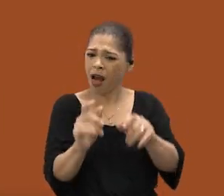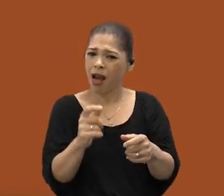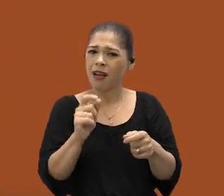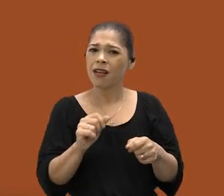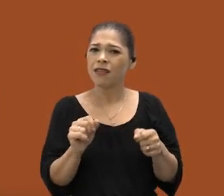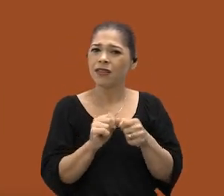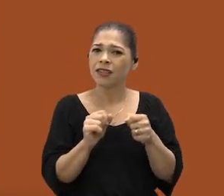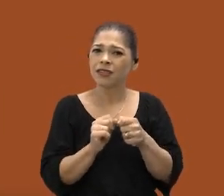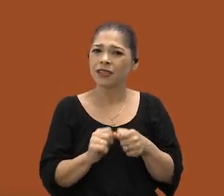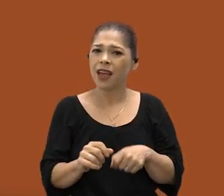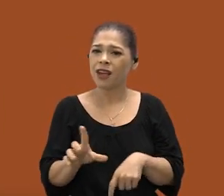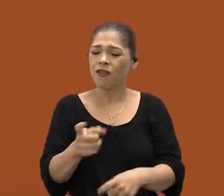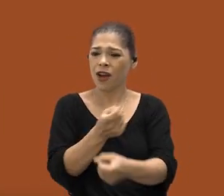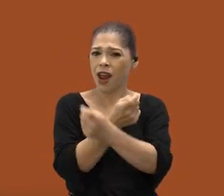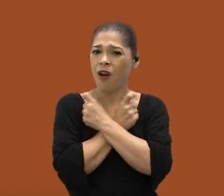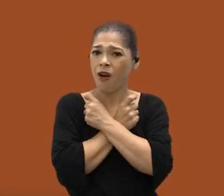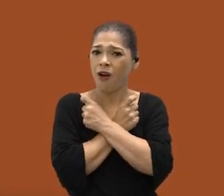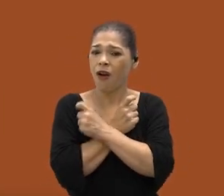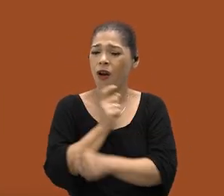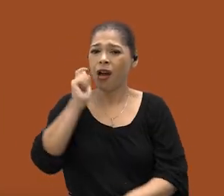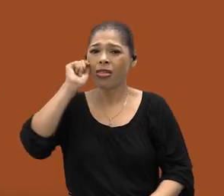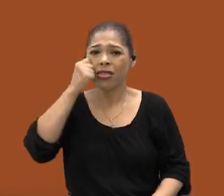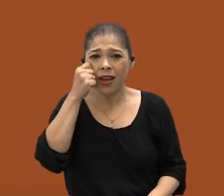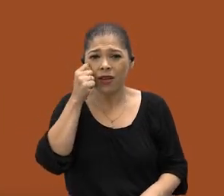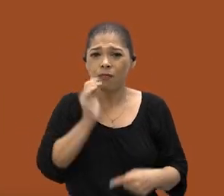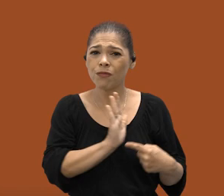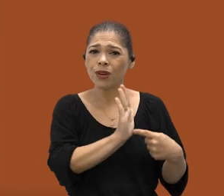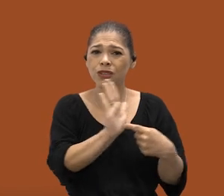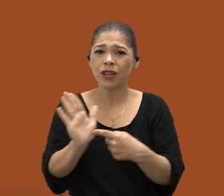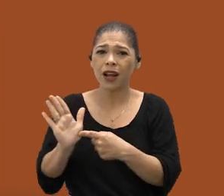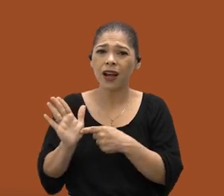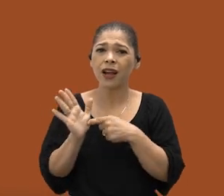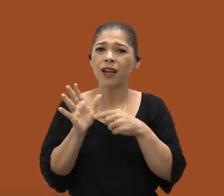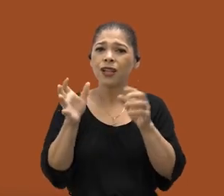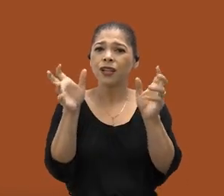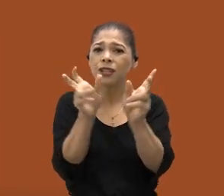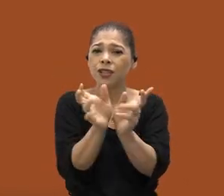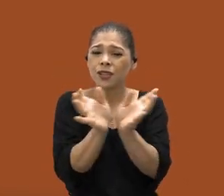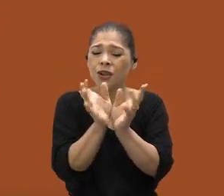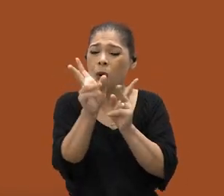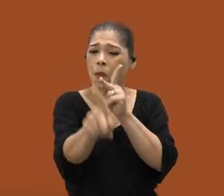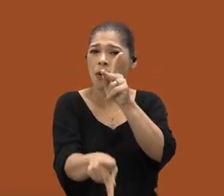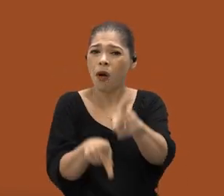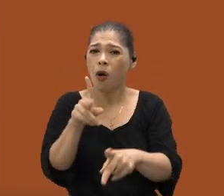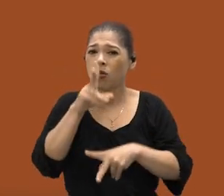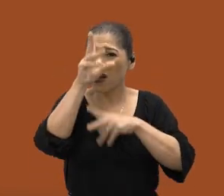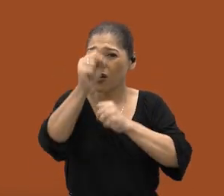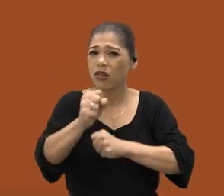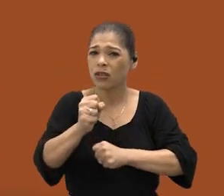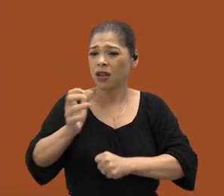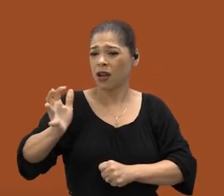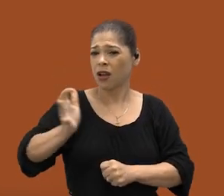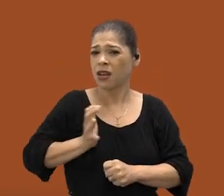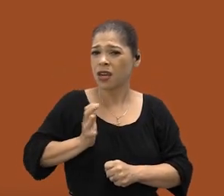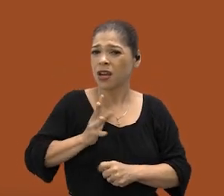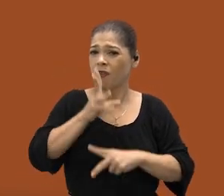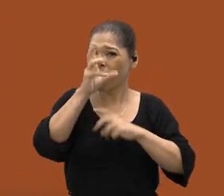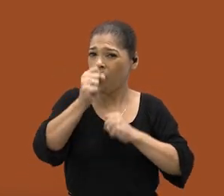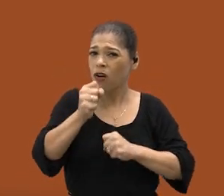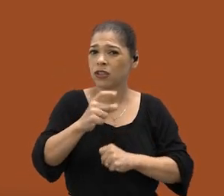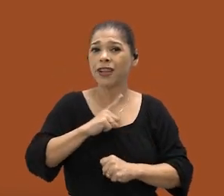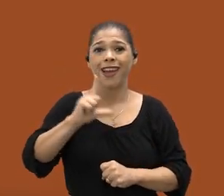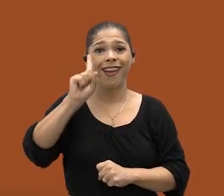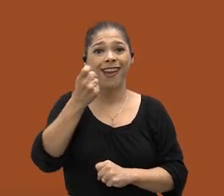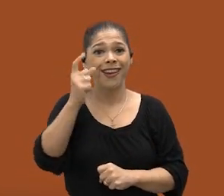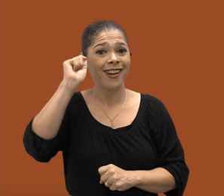Deus é dignidade infinita do universo para a gente mostrar que a civilização poderosa de ponta a ponta era Negra gente